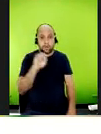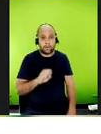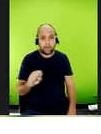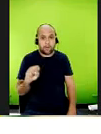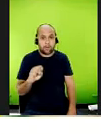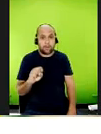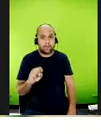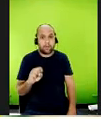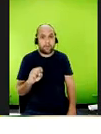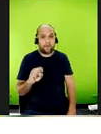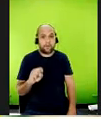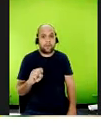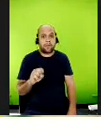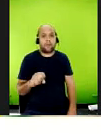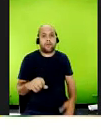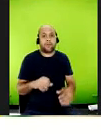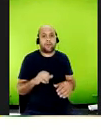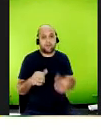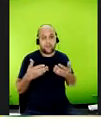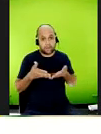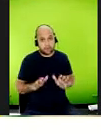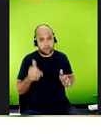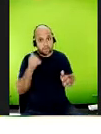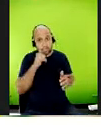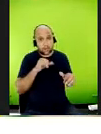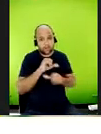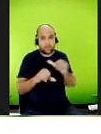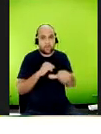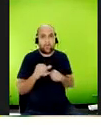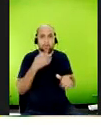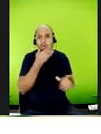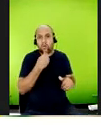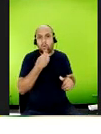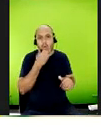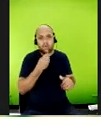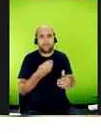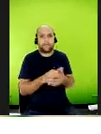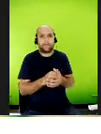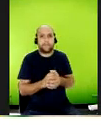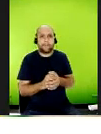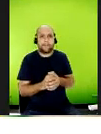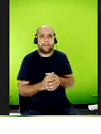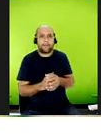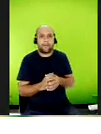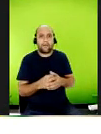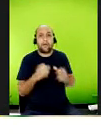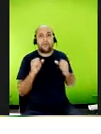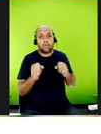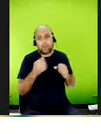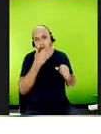é um homem né é uma nascer mulher transformou assim homem né base de hormônios não é eu posso ser um homem com deficiência